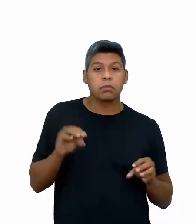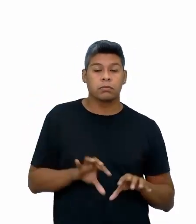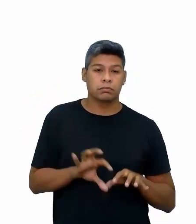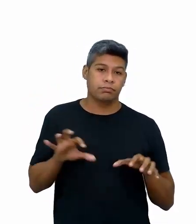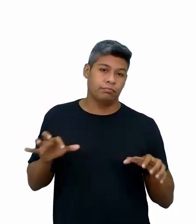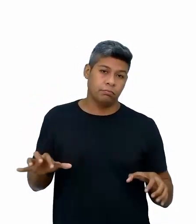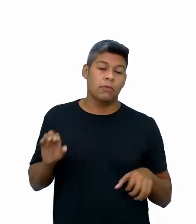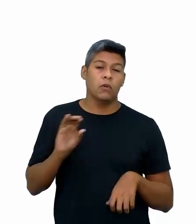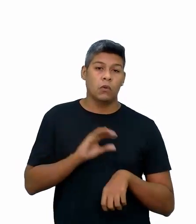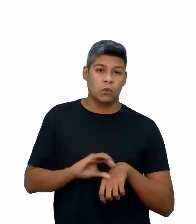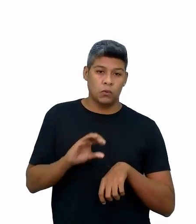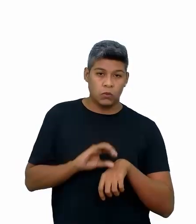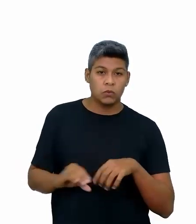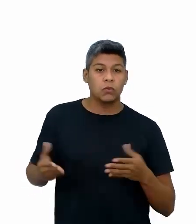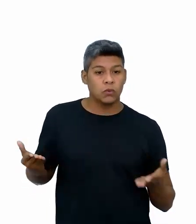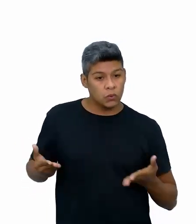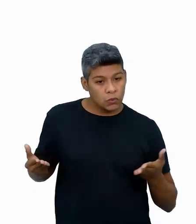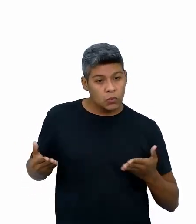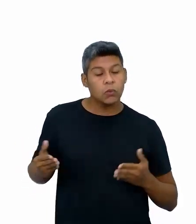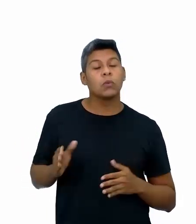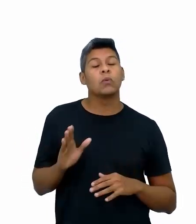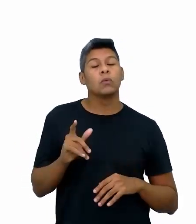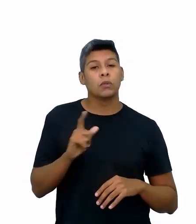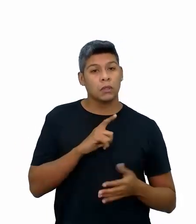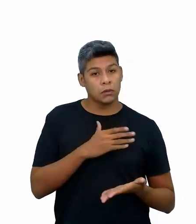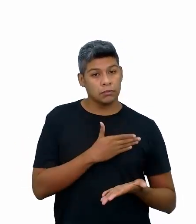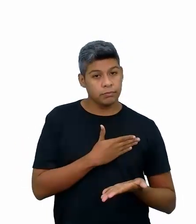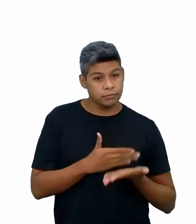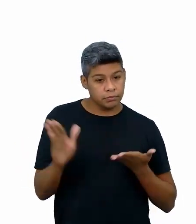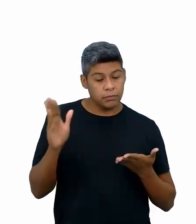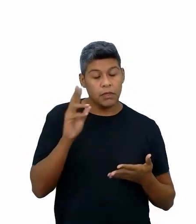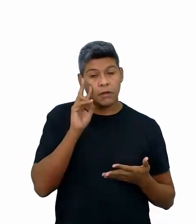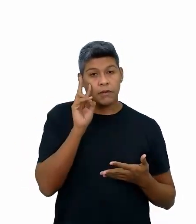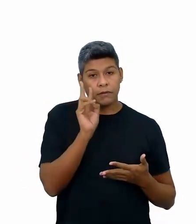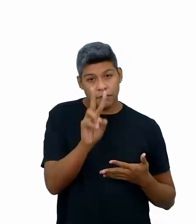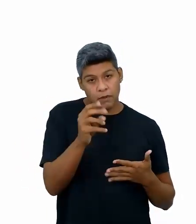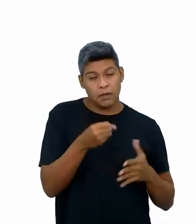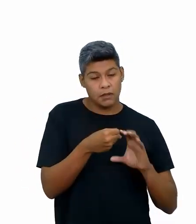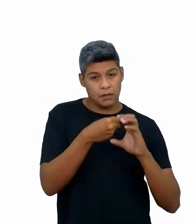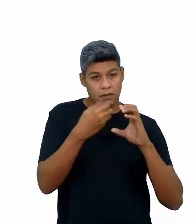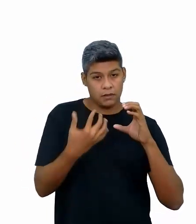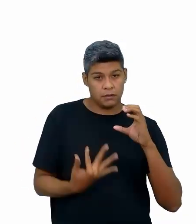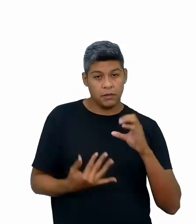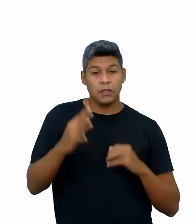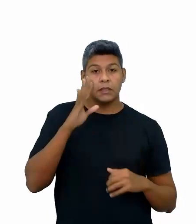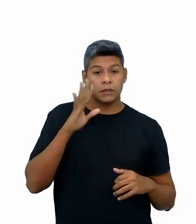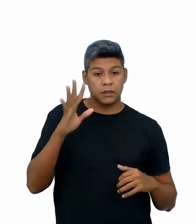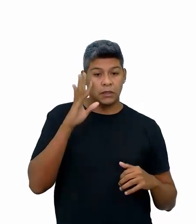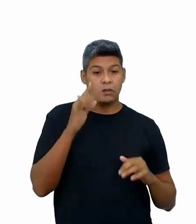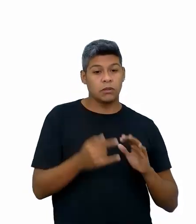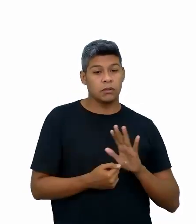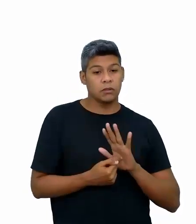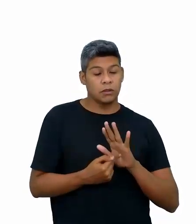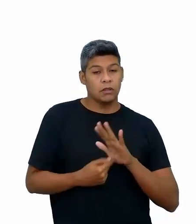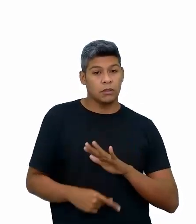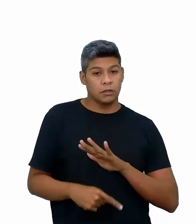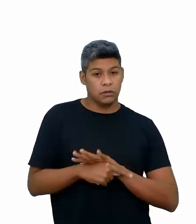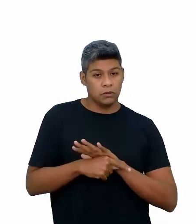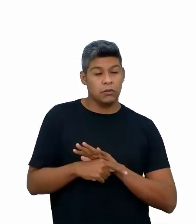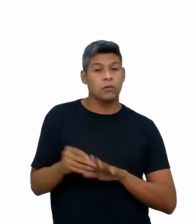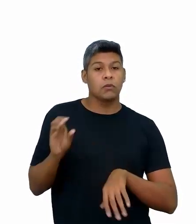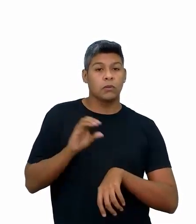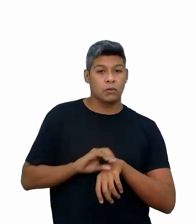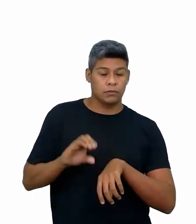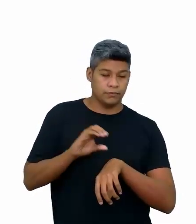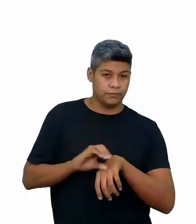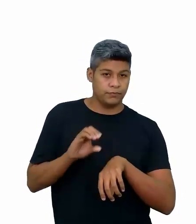nossa formação de hoje. Temos o primeiro momento, onde vamos revisitar aspectos teóricos apresentados na formação